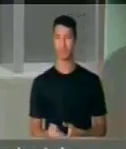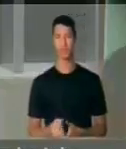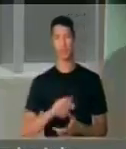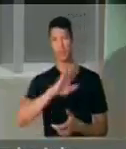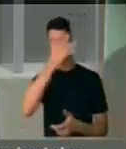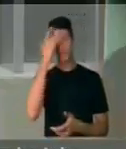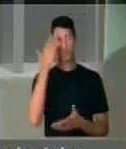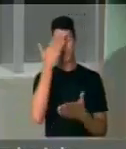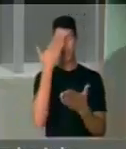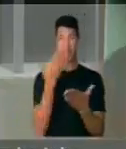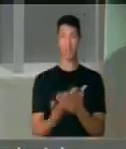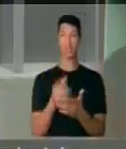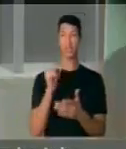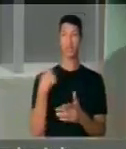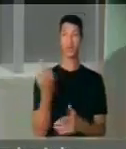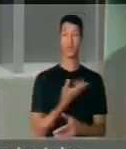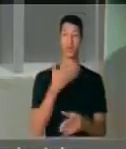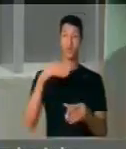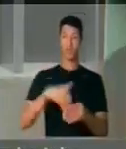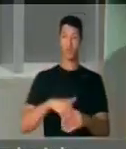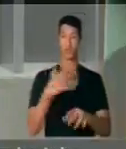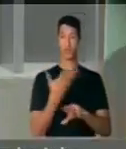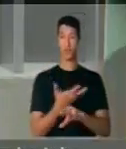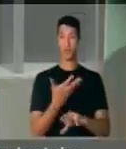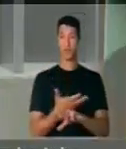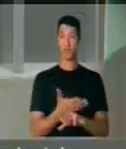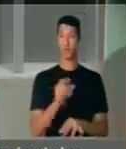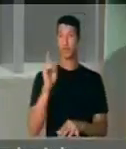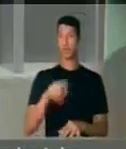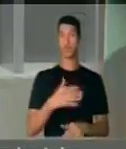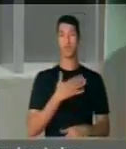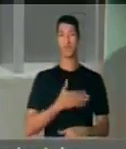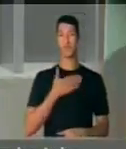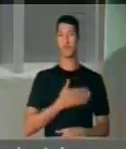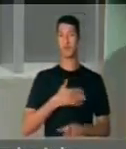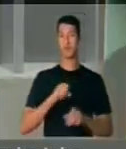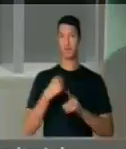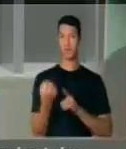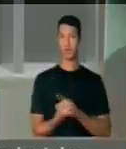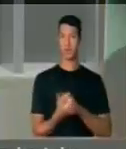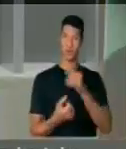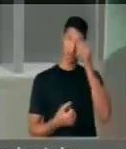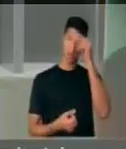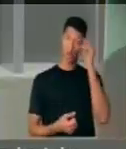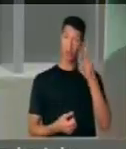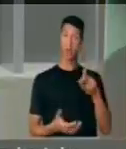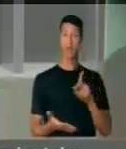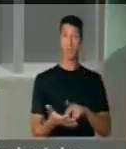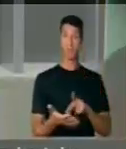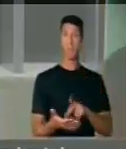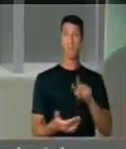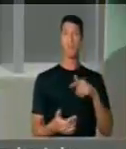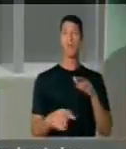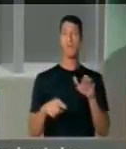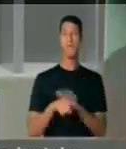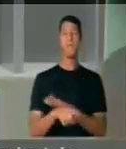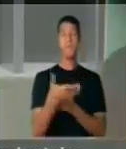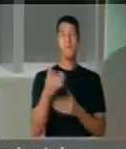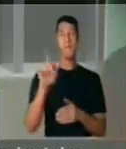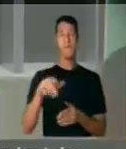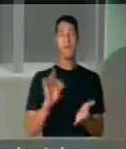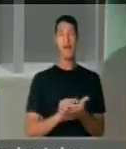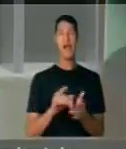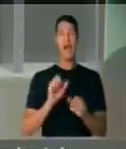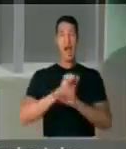Muitos acreditam que estamos votando matérias que não agradam à sociedade. É verdade isso? Eu pergunto aos